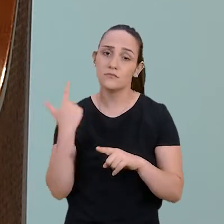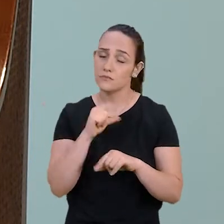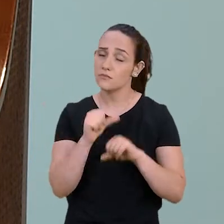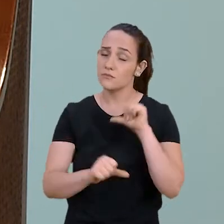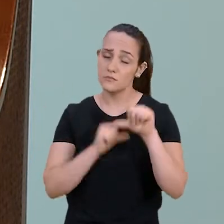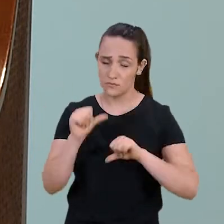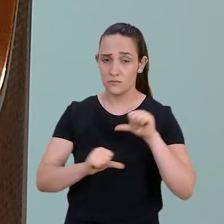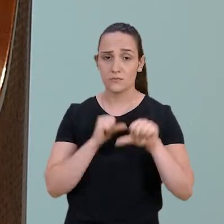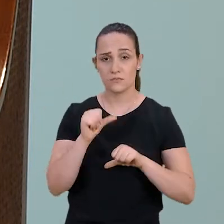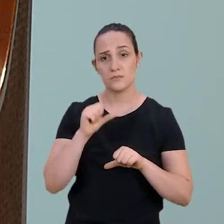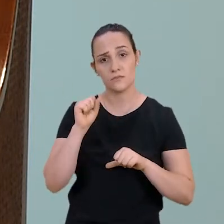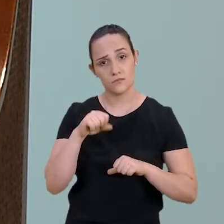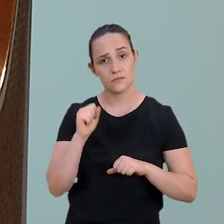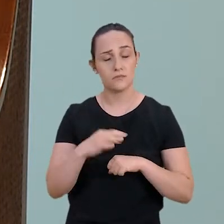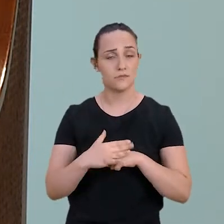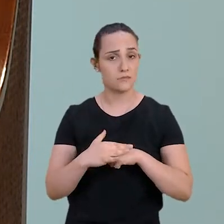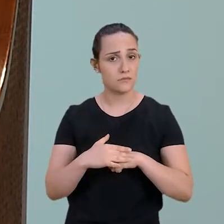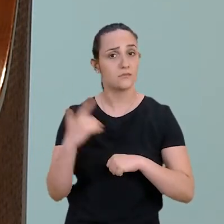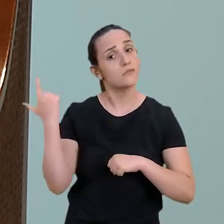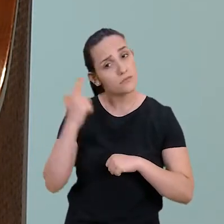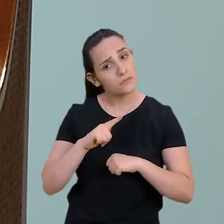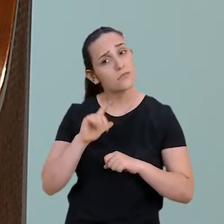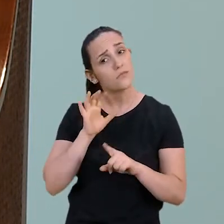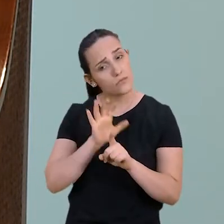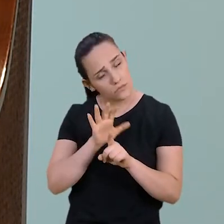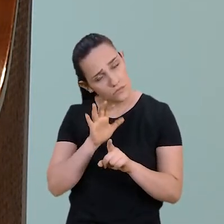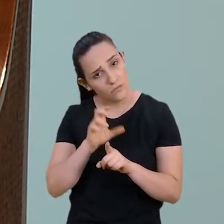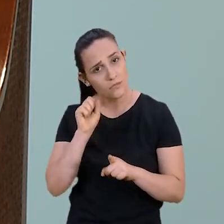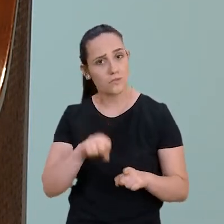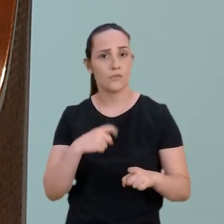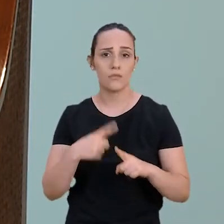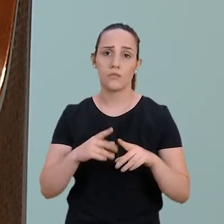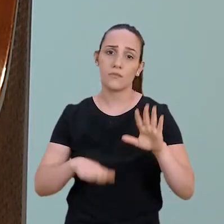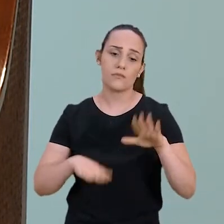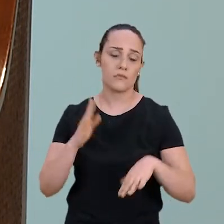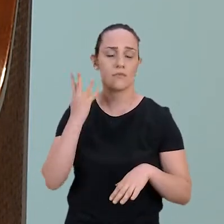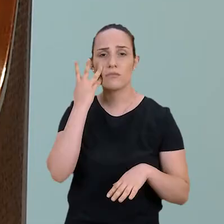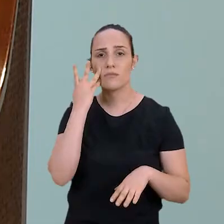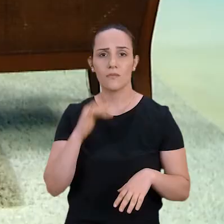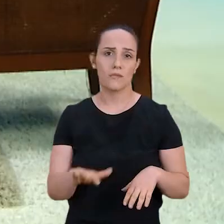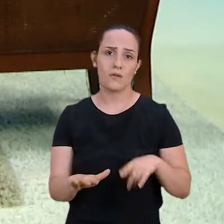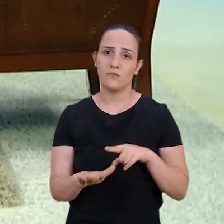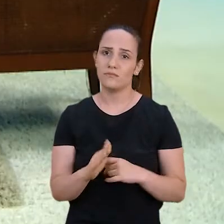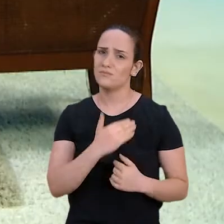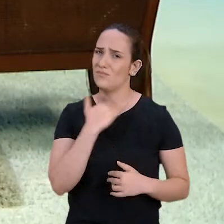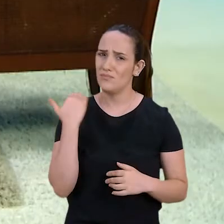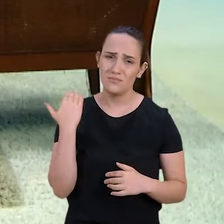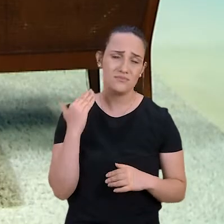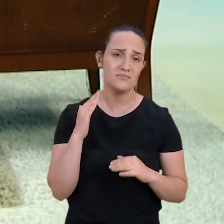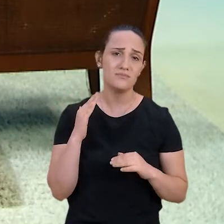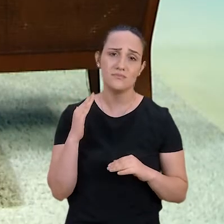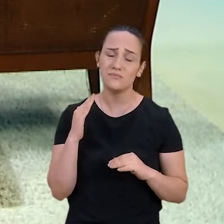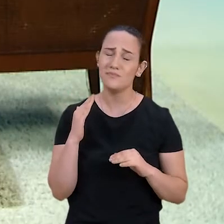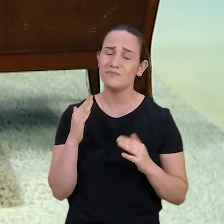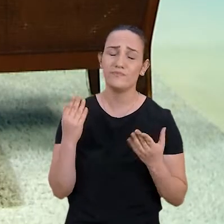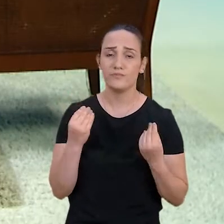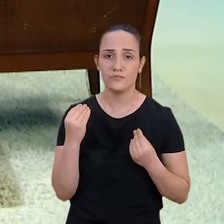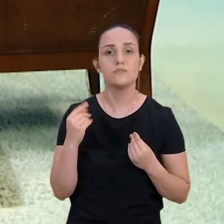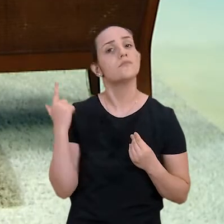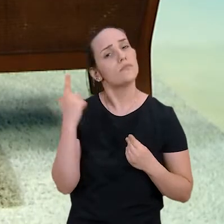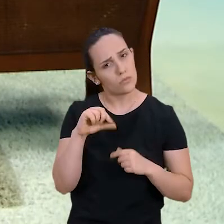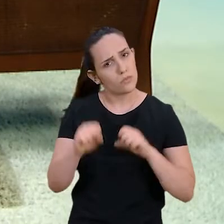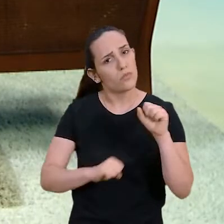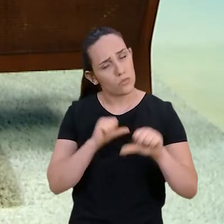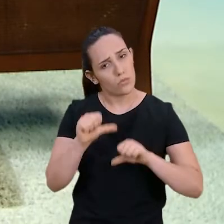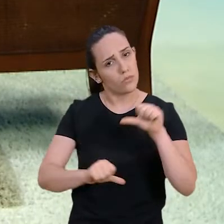mudar o curso natural, a vida que essa criança teria, o destino que essa criança teria com aquela deficiência. É possível, sim. Tá aí,